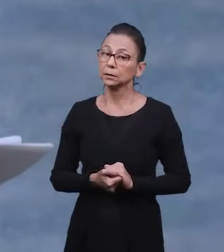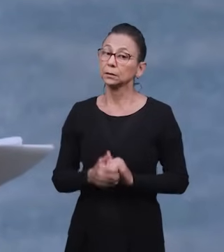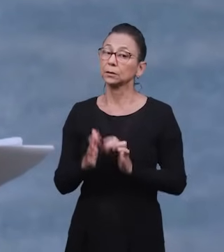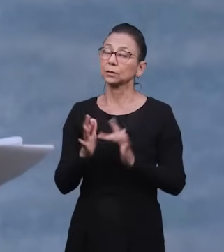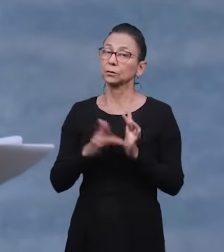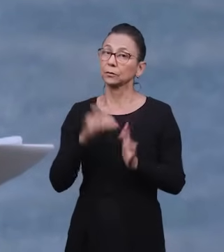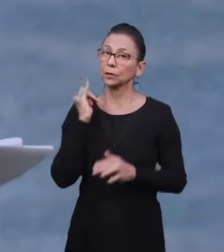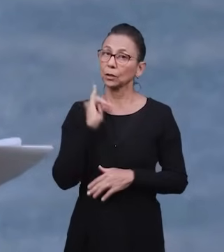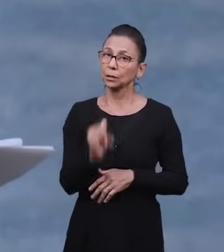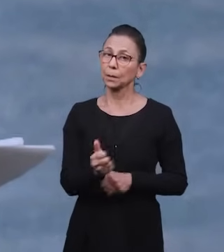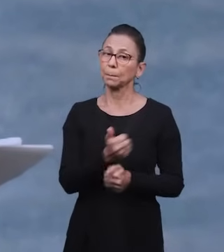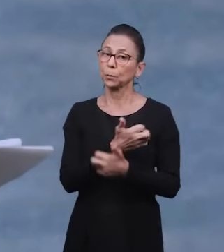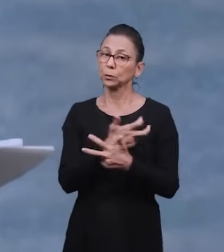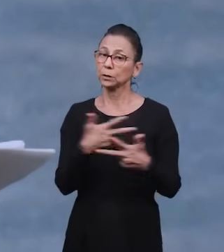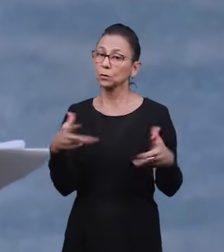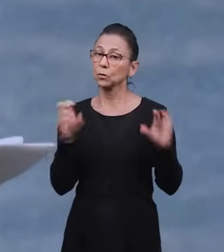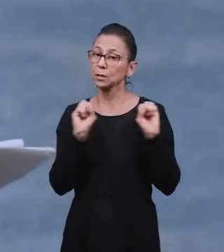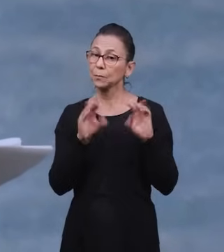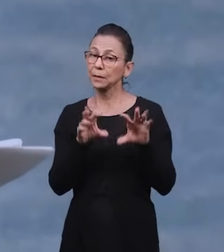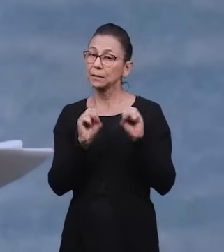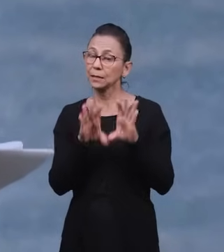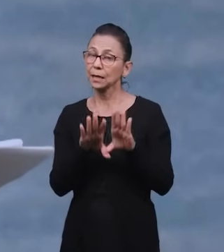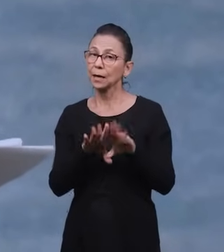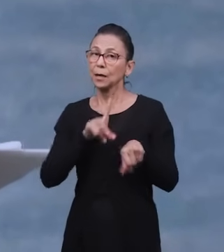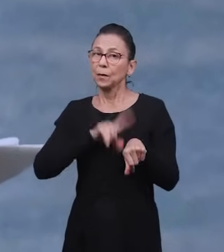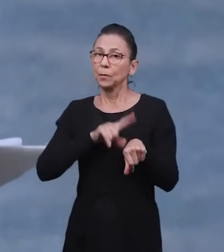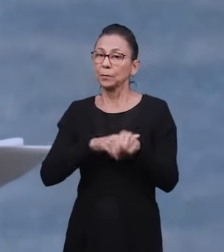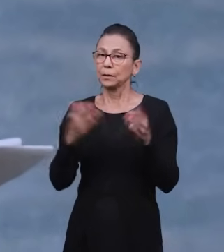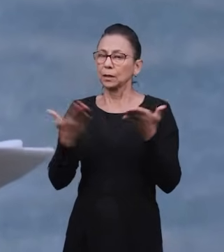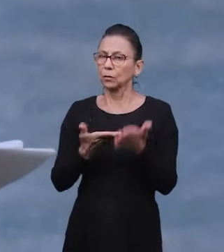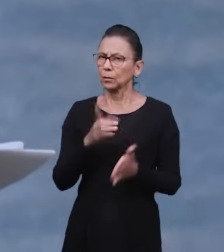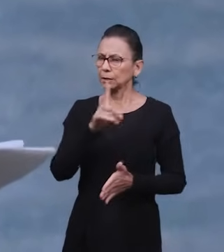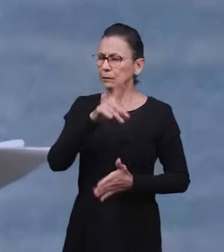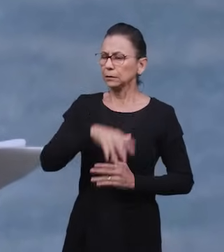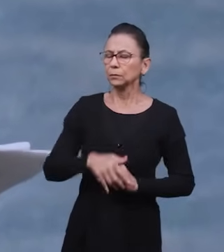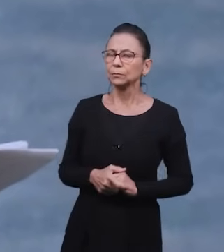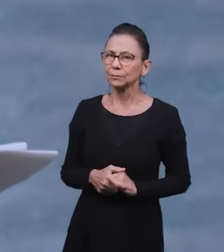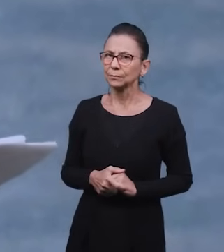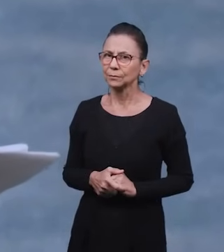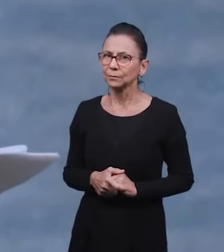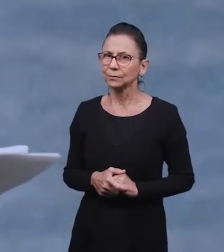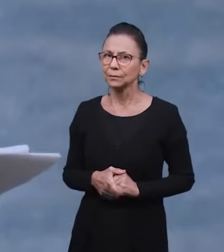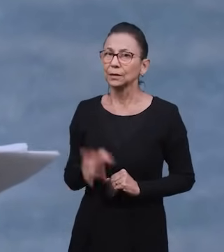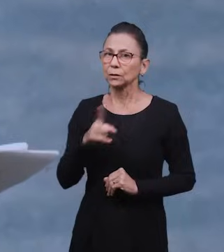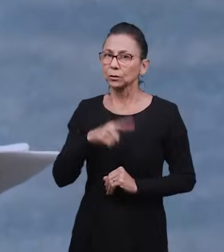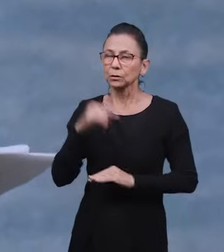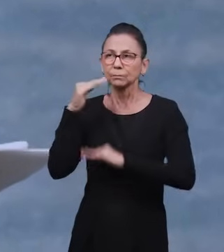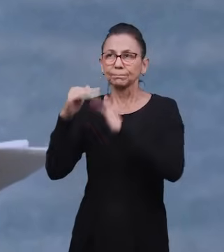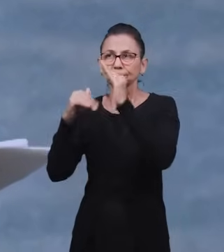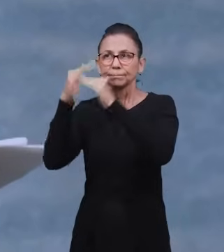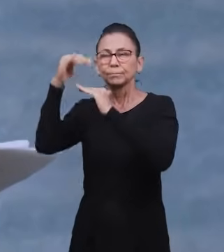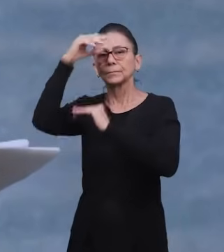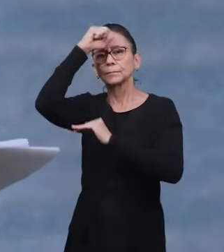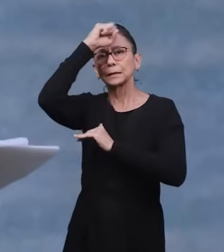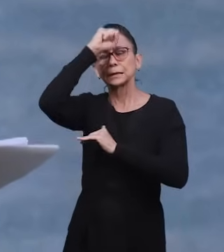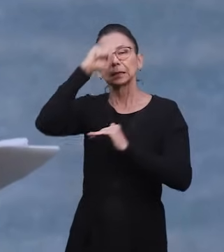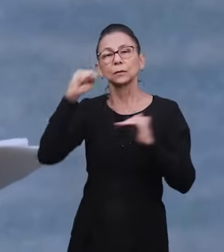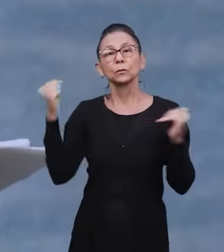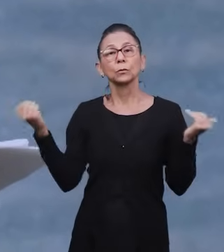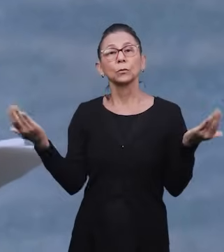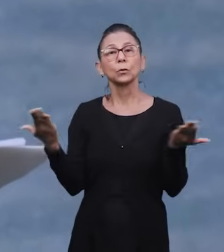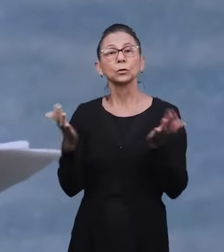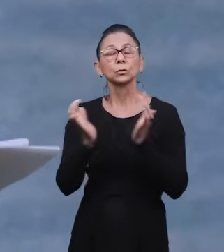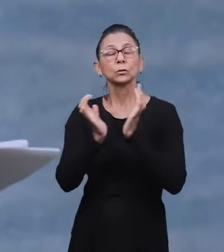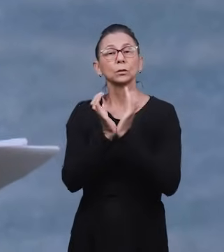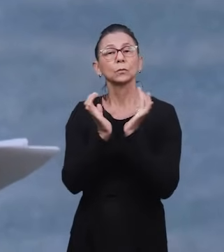tem muita coisa para dizer, mas vocês não suportam agora. Mas vai ter um tempo que vocês vão aprender. Então nós fomos aprendendo. Então hoje nós temos